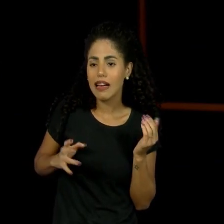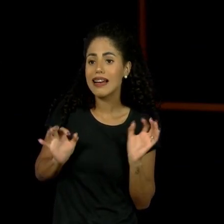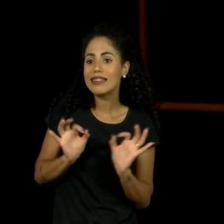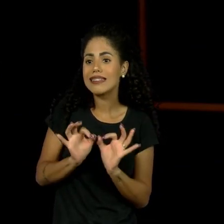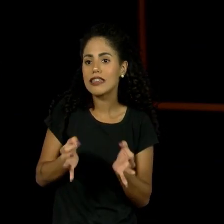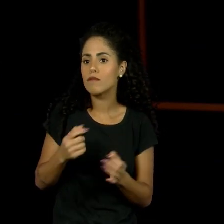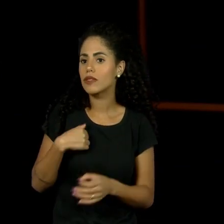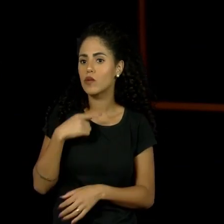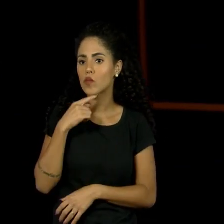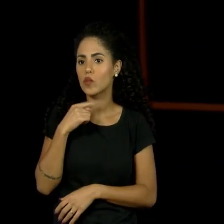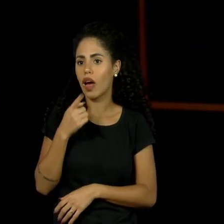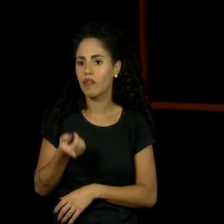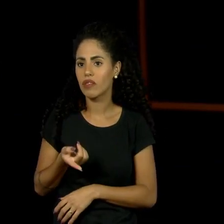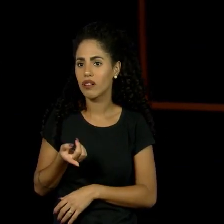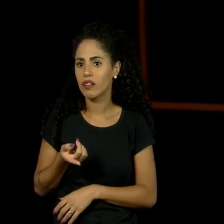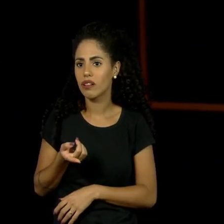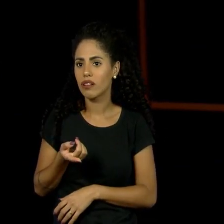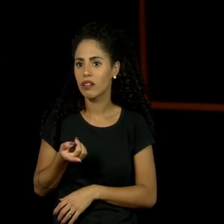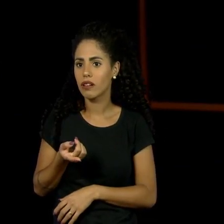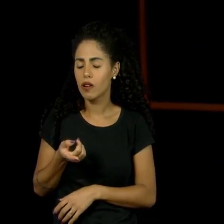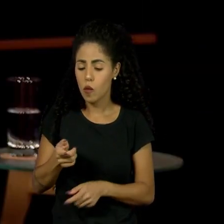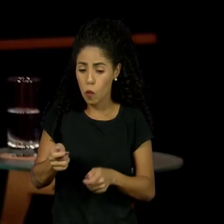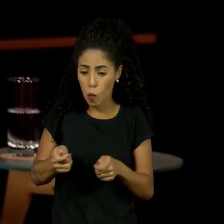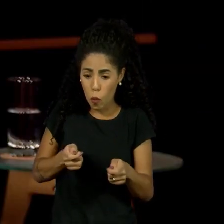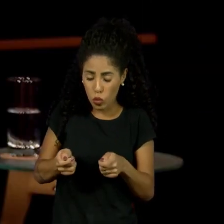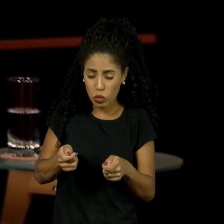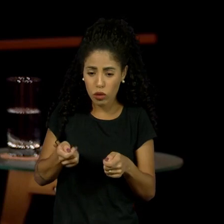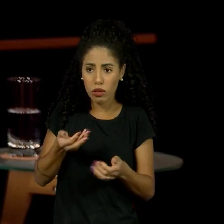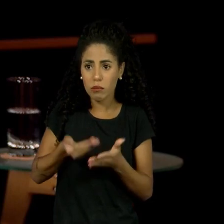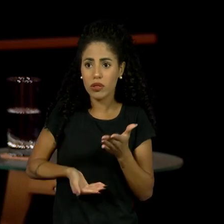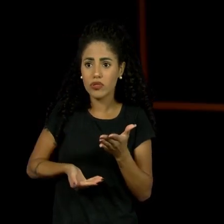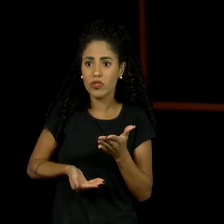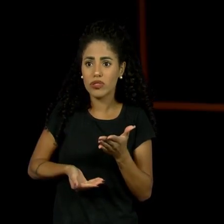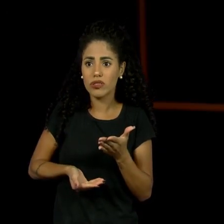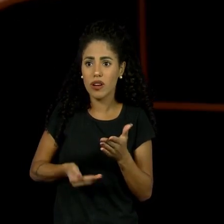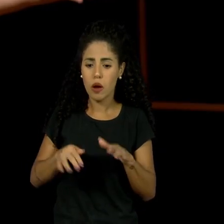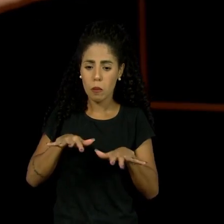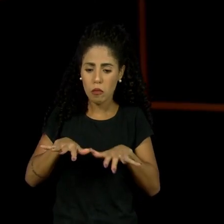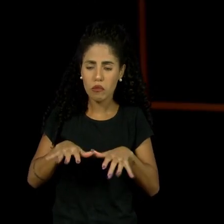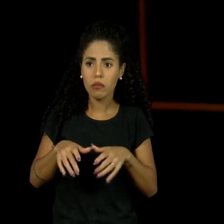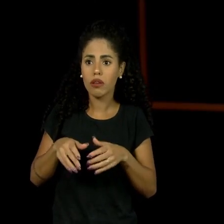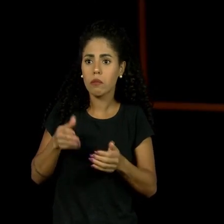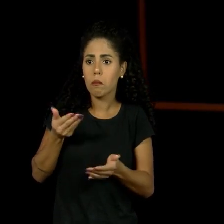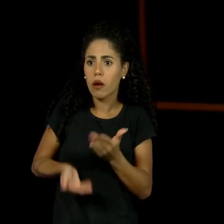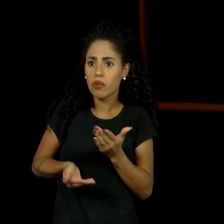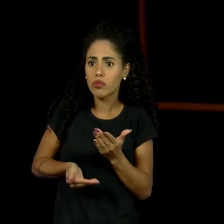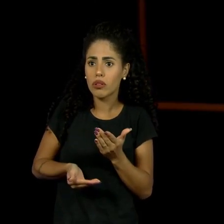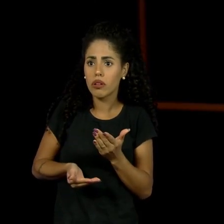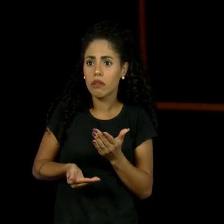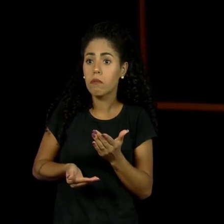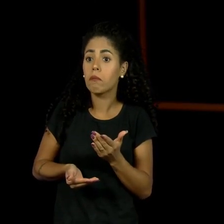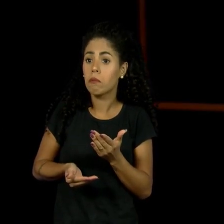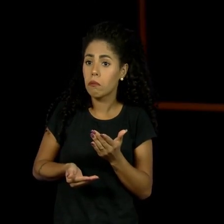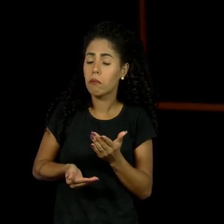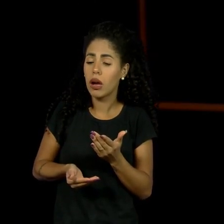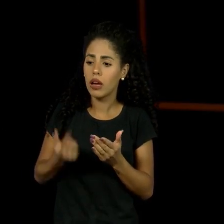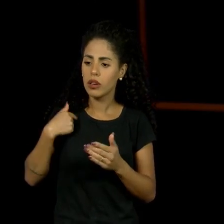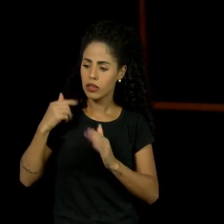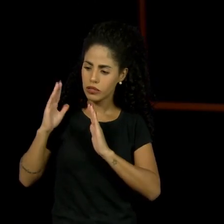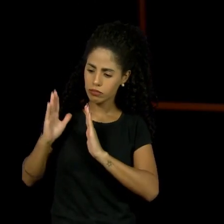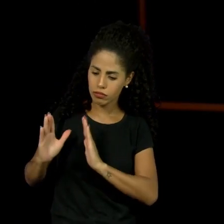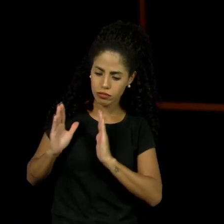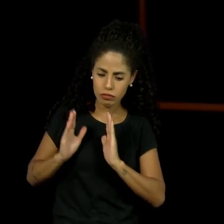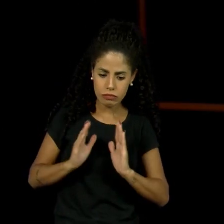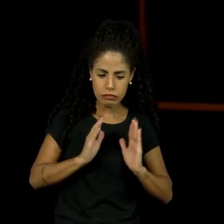eu não conseguia, fui perdendo o controle dos meus dedos. Aí, e nesse